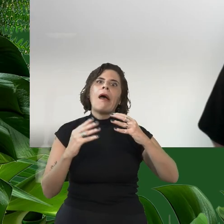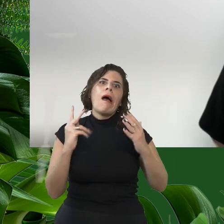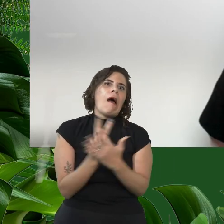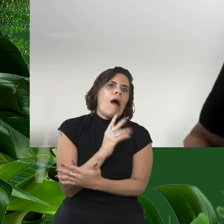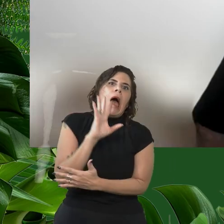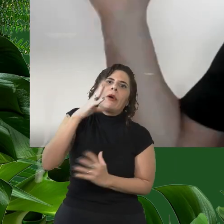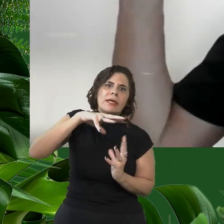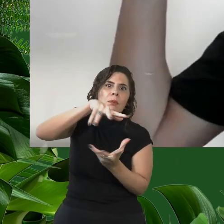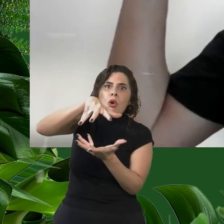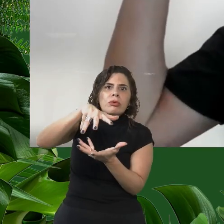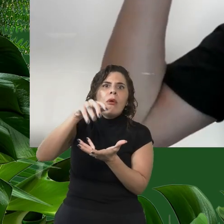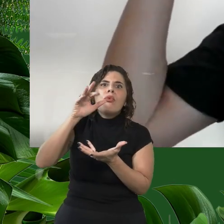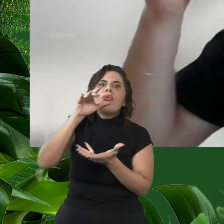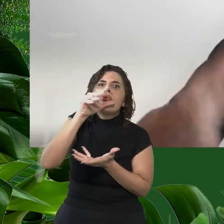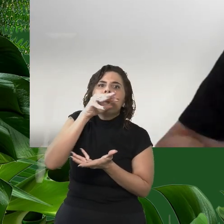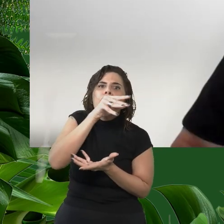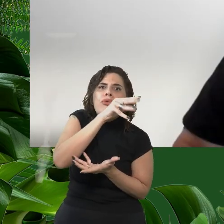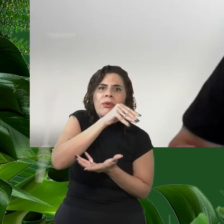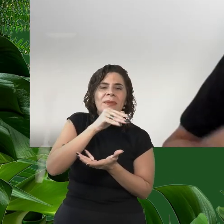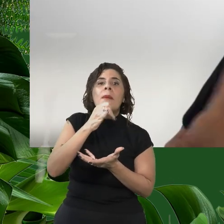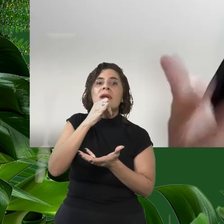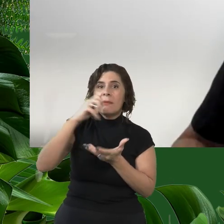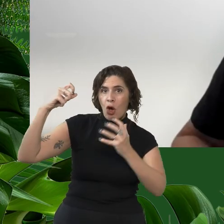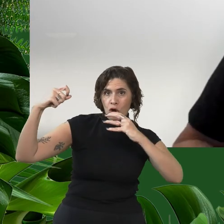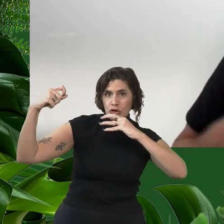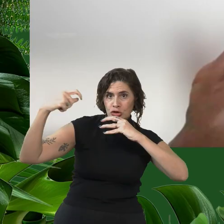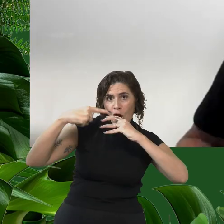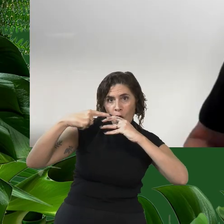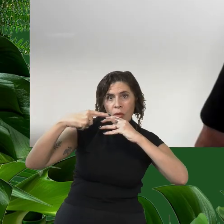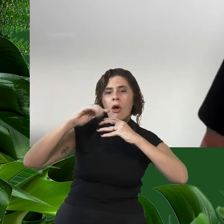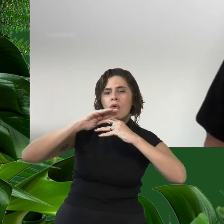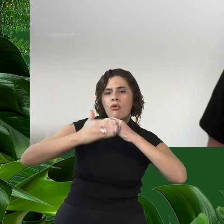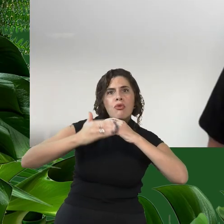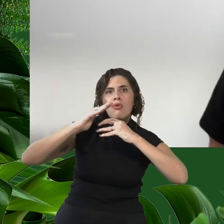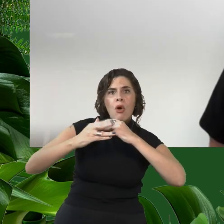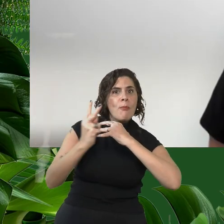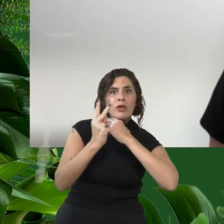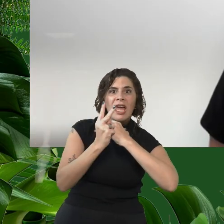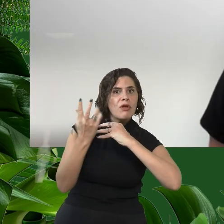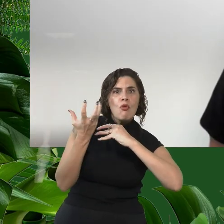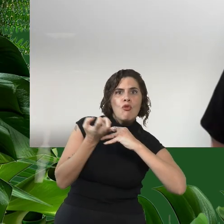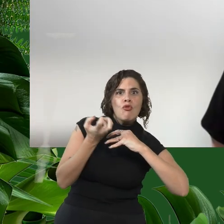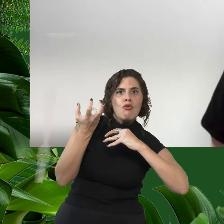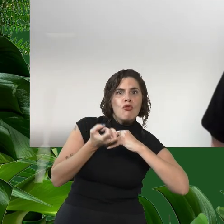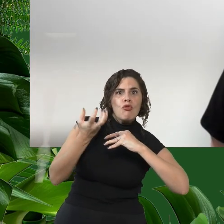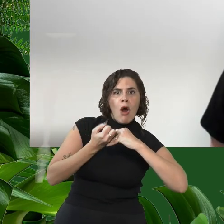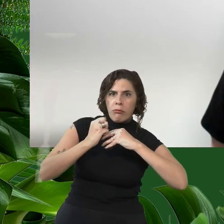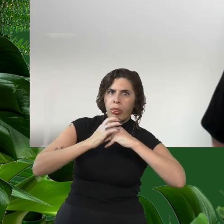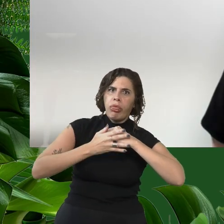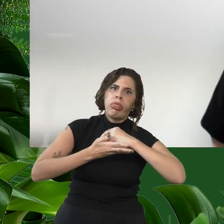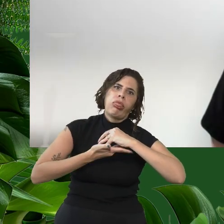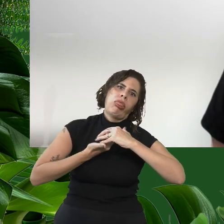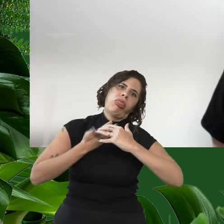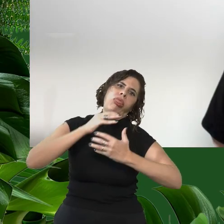do planeta. Então, toda a energia que vem do Sol e entra no planeta acaba ficando retida, na Terra